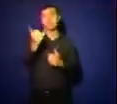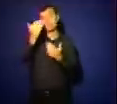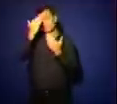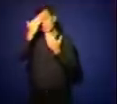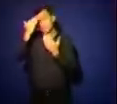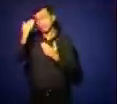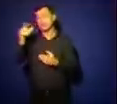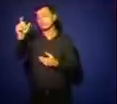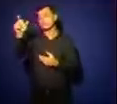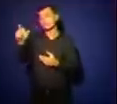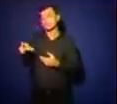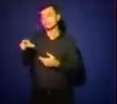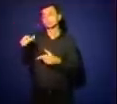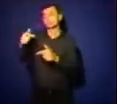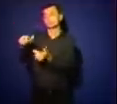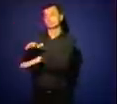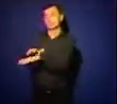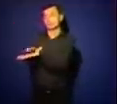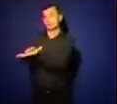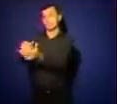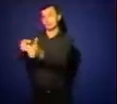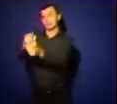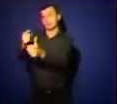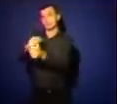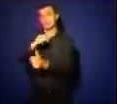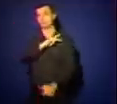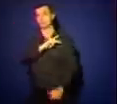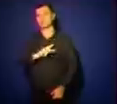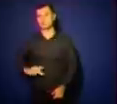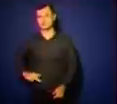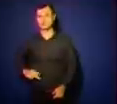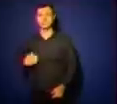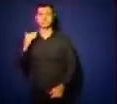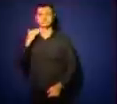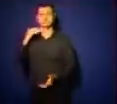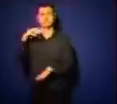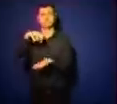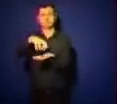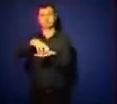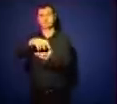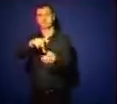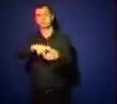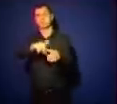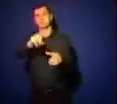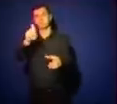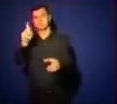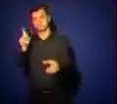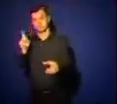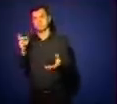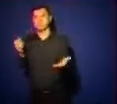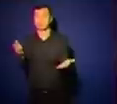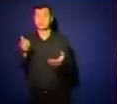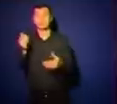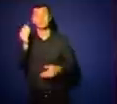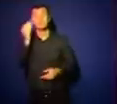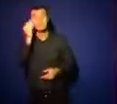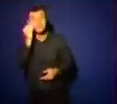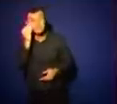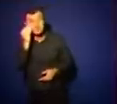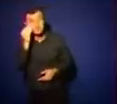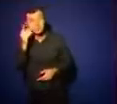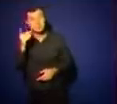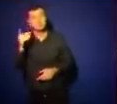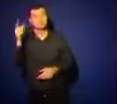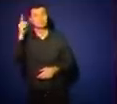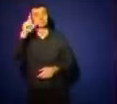trabalho primeiro presidente de banco central independente e passando por o primeiro teste e tenho certeza que você vai ser muito